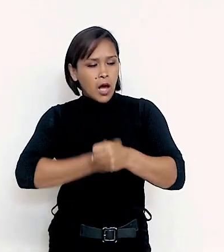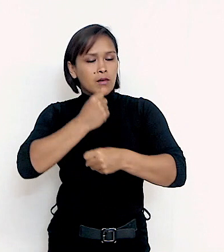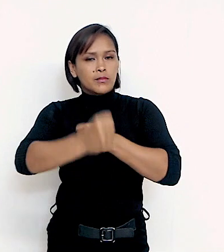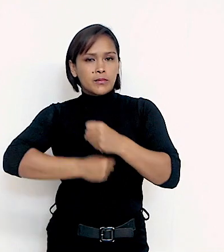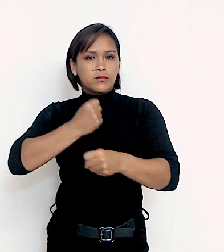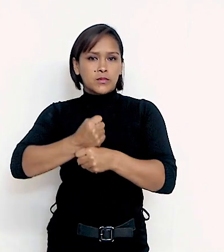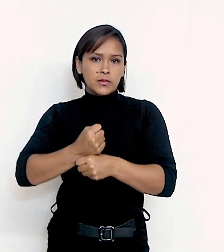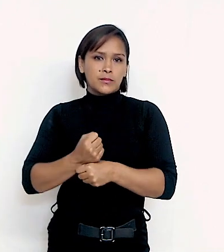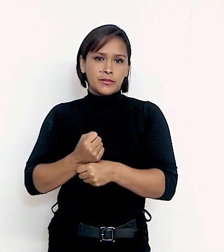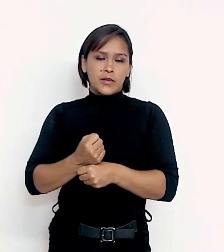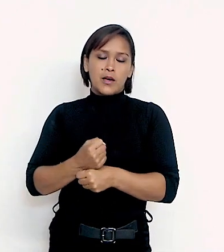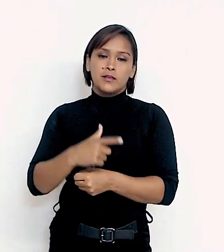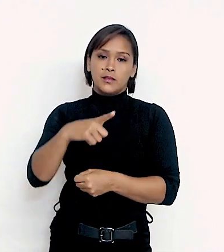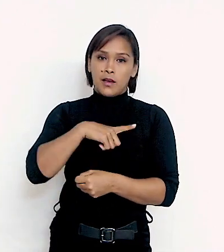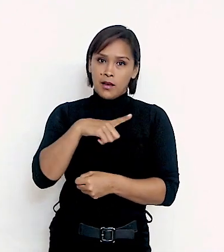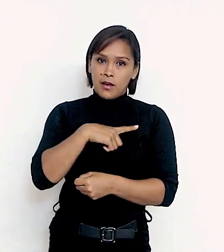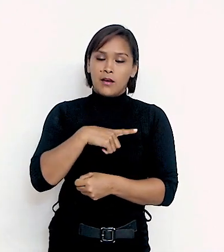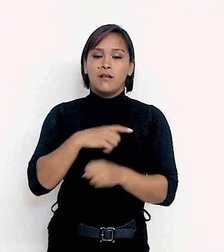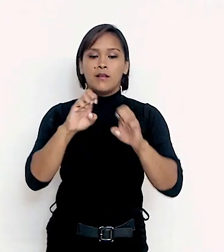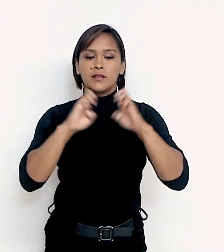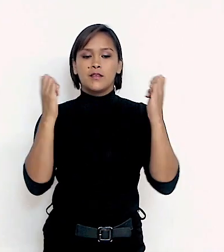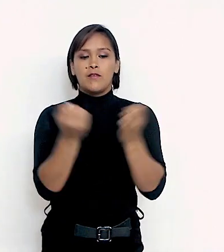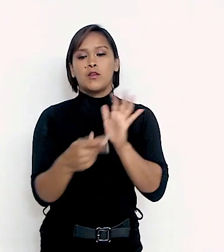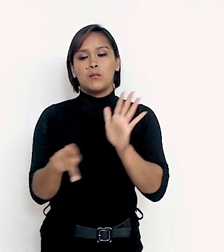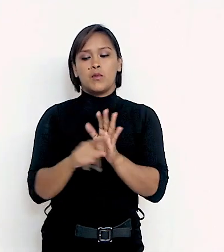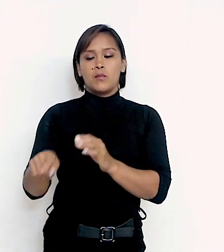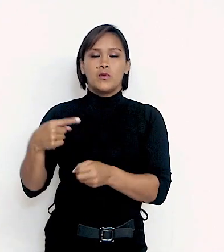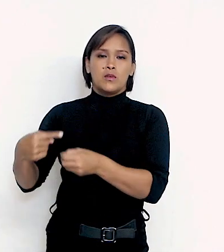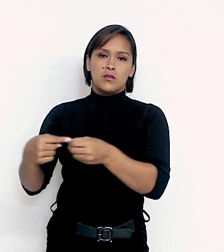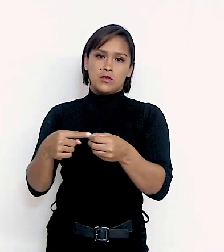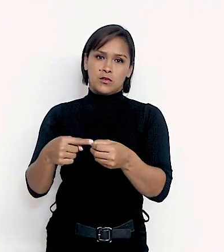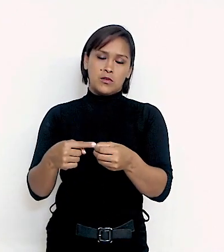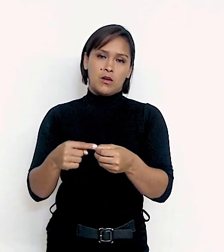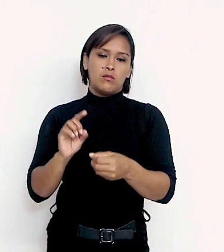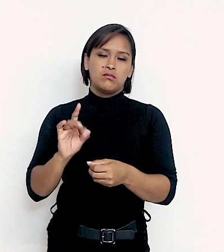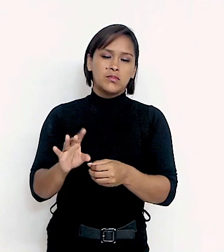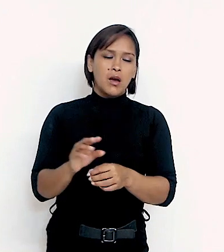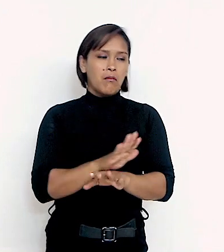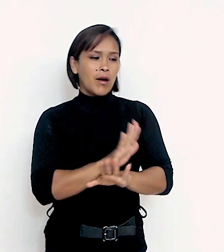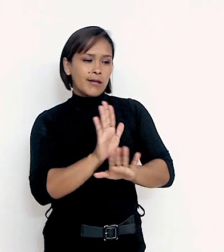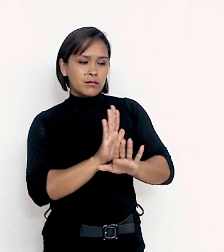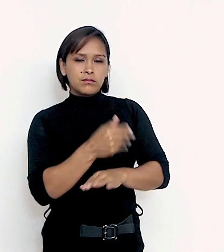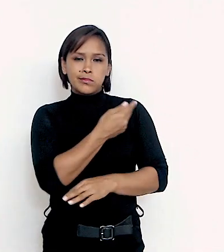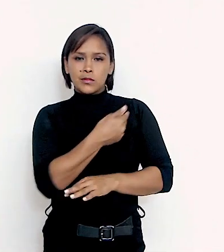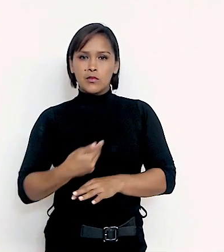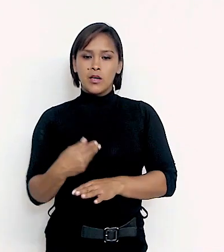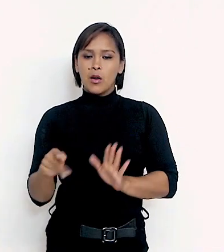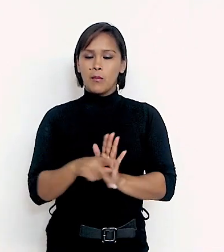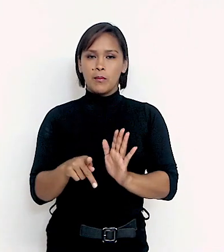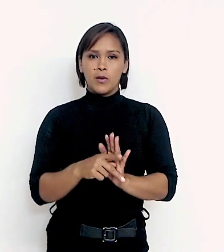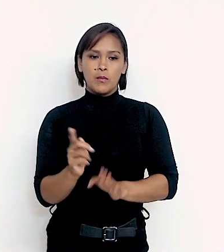esse esse evento Regional ele não é um evento estritamente governamental